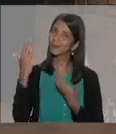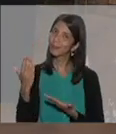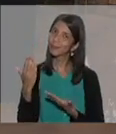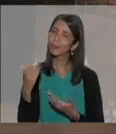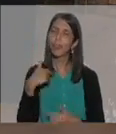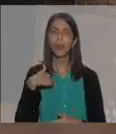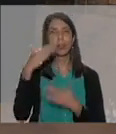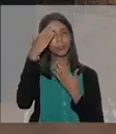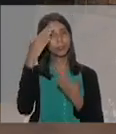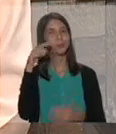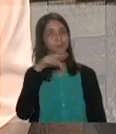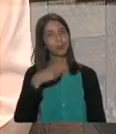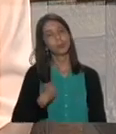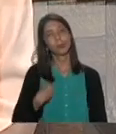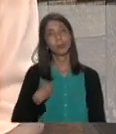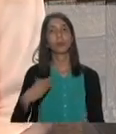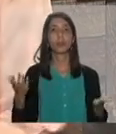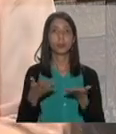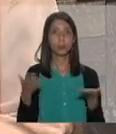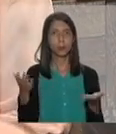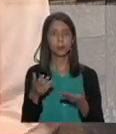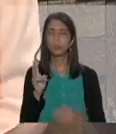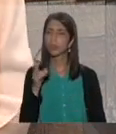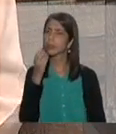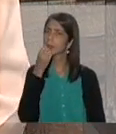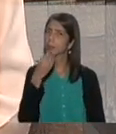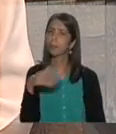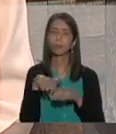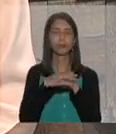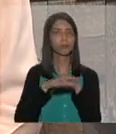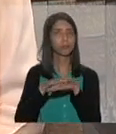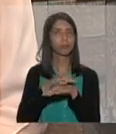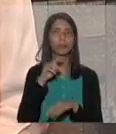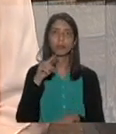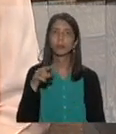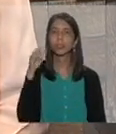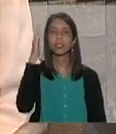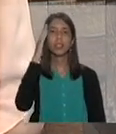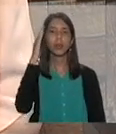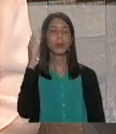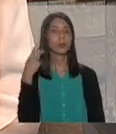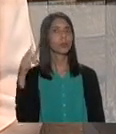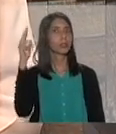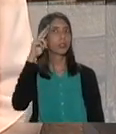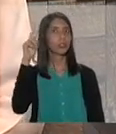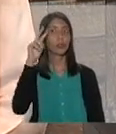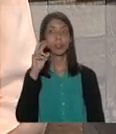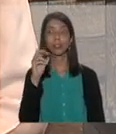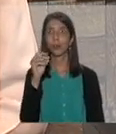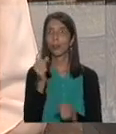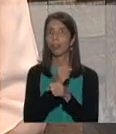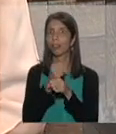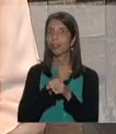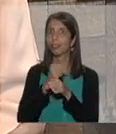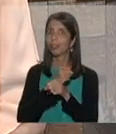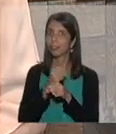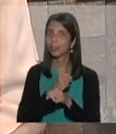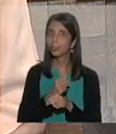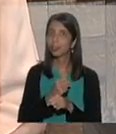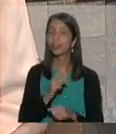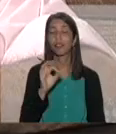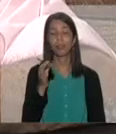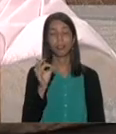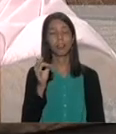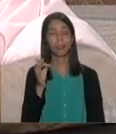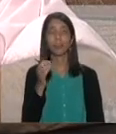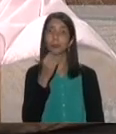obrigado, Rogério. Obrigada a você, Osmar, pela presença. É sempre bom conversar com você, saber dessas histórias de mais de 50 anos,